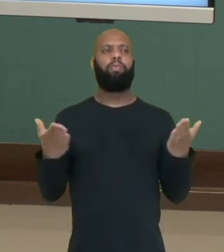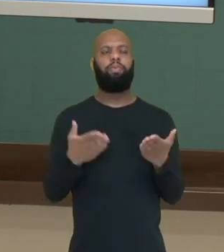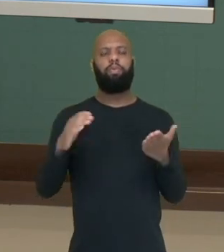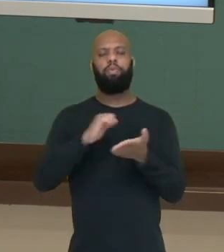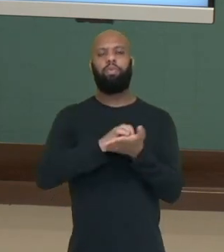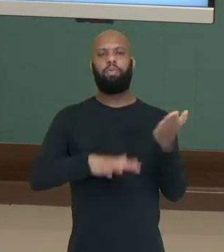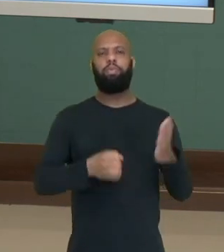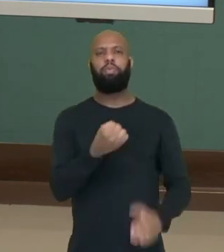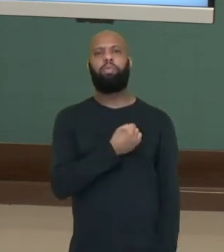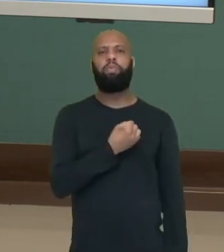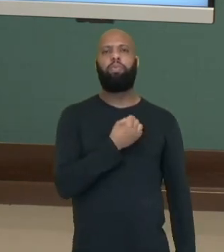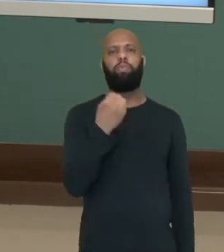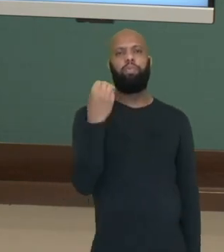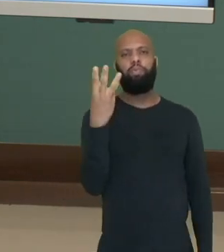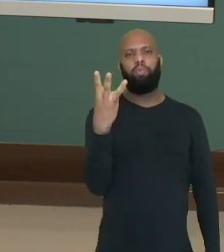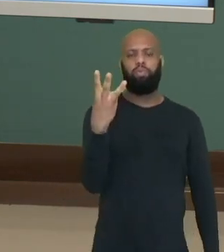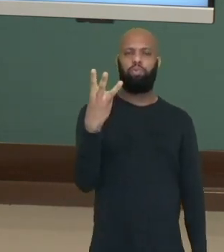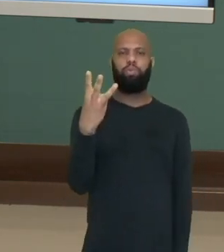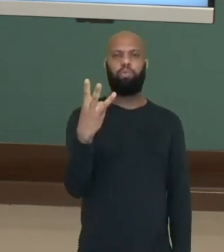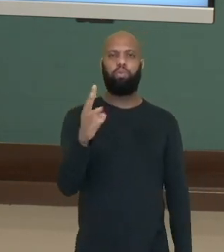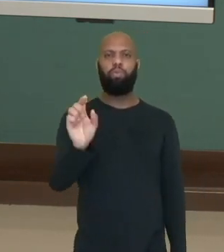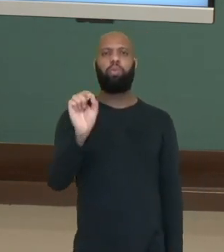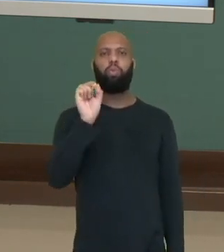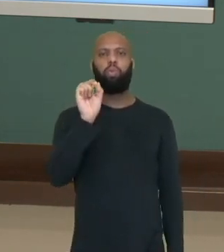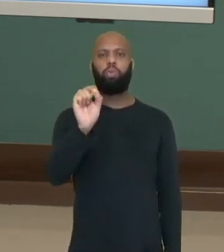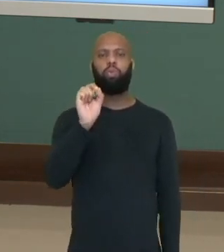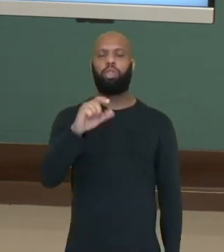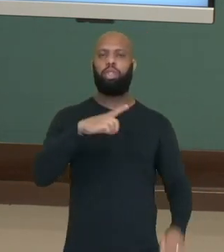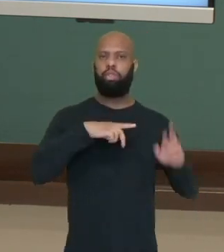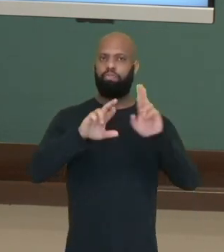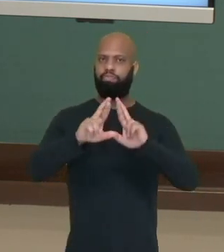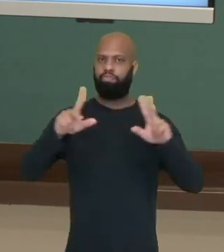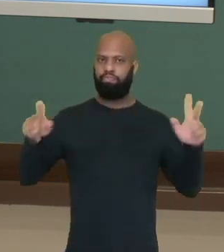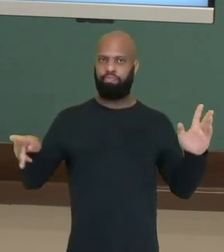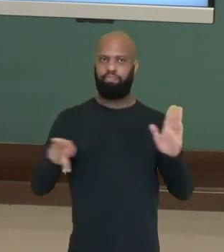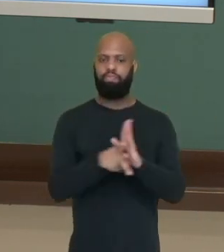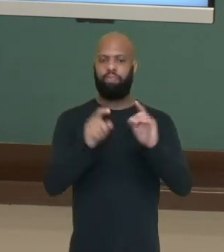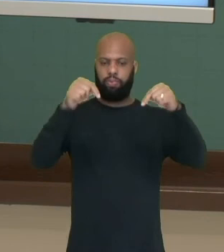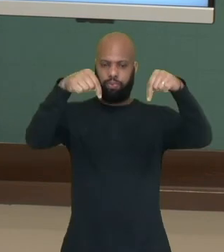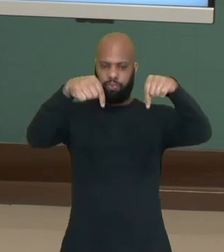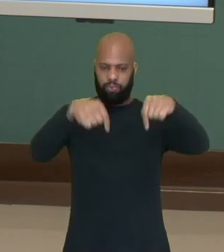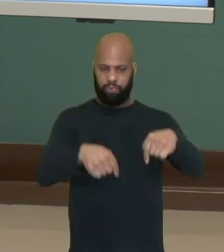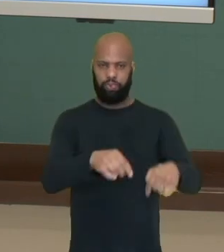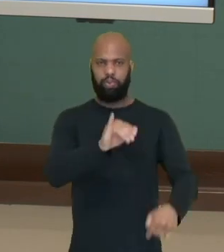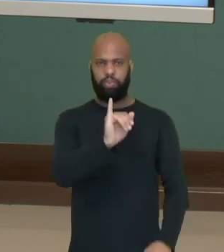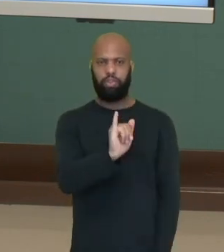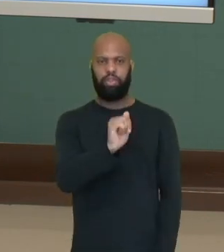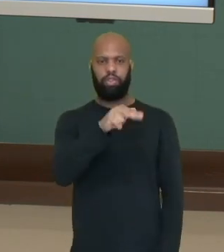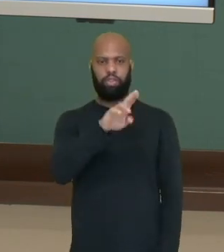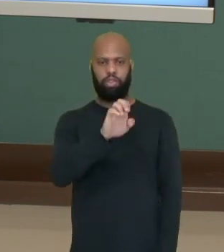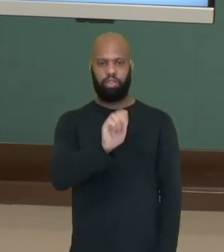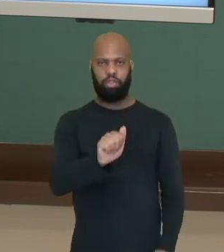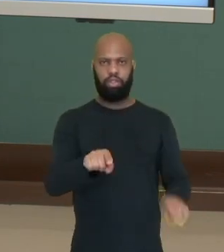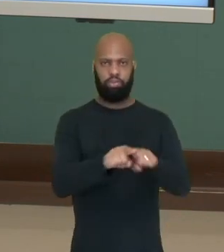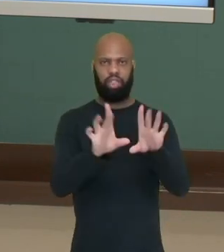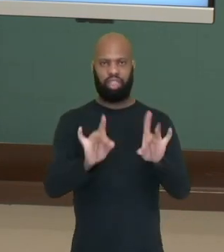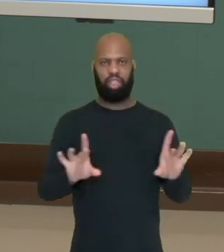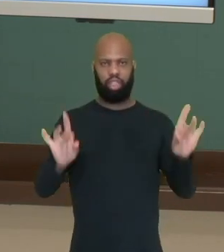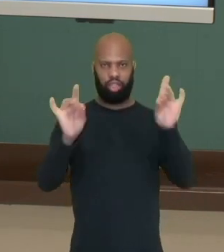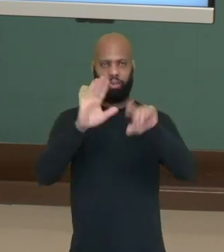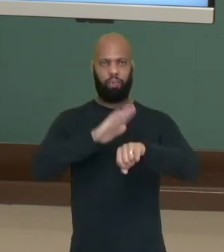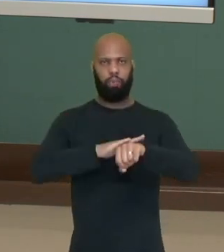Vamos para a atividade 3 agora? Quais as diferenças entre a eletrólise ígnea e aquosa? Agora é com